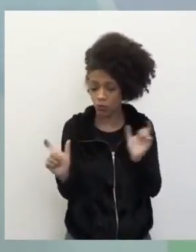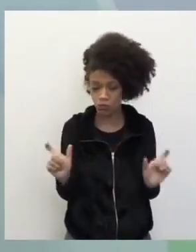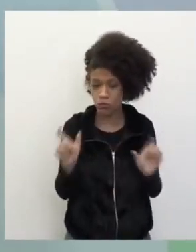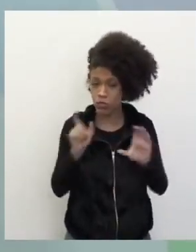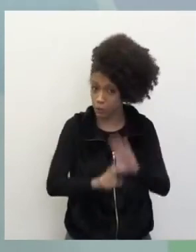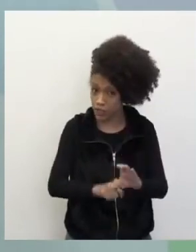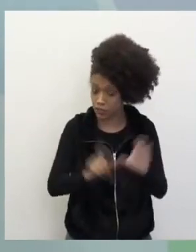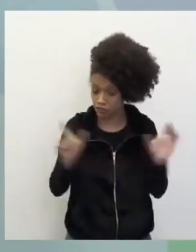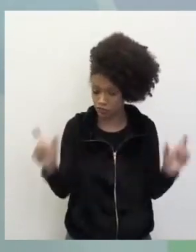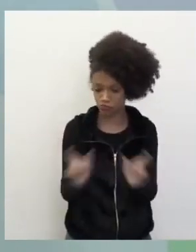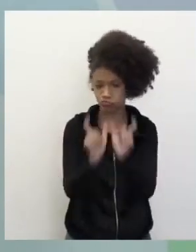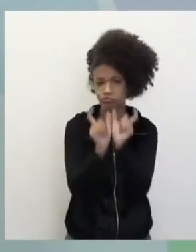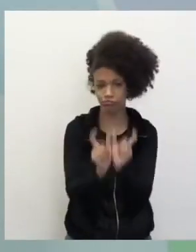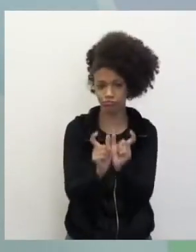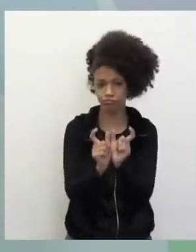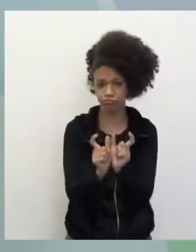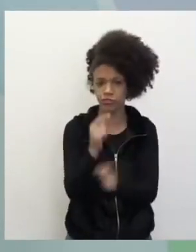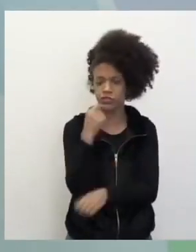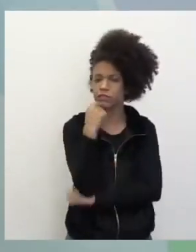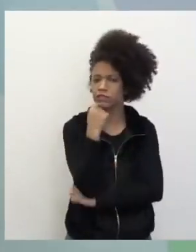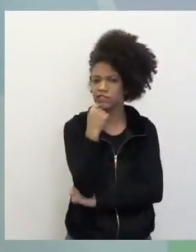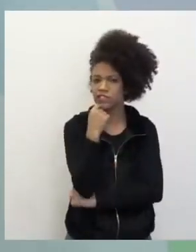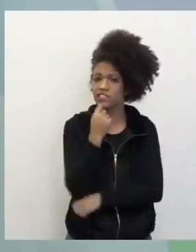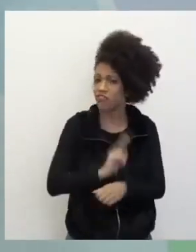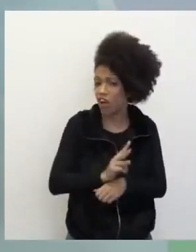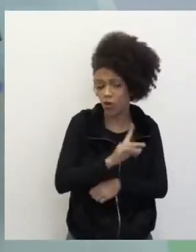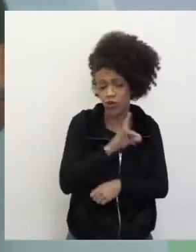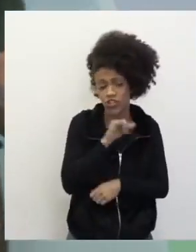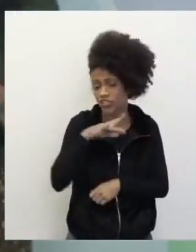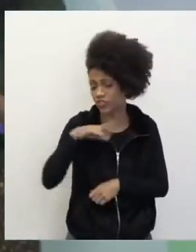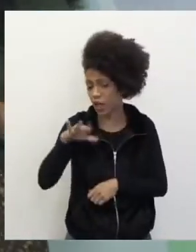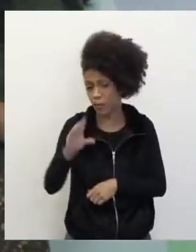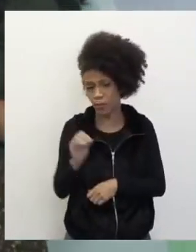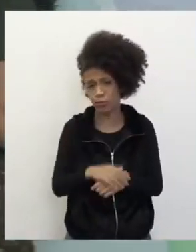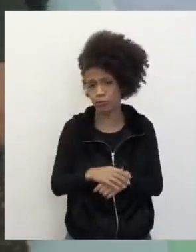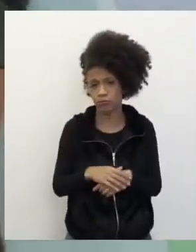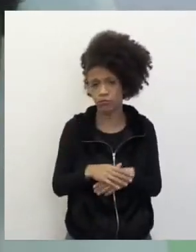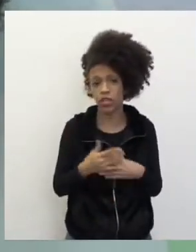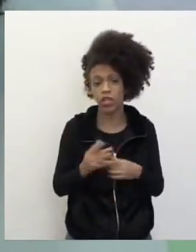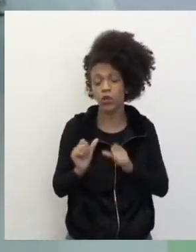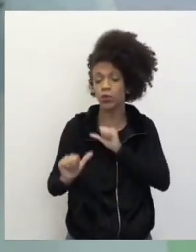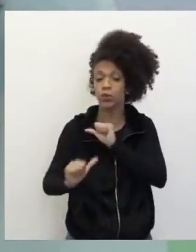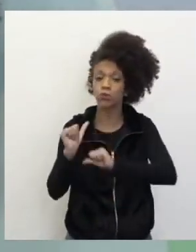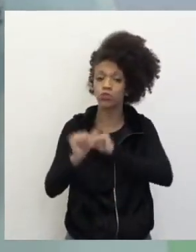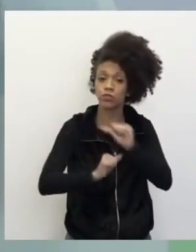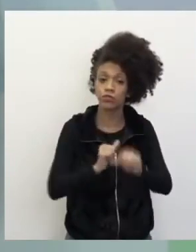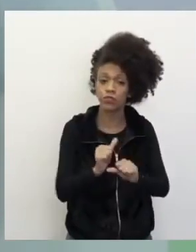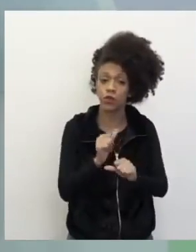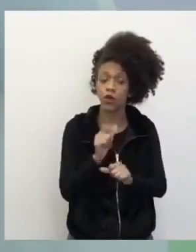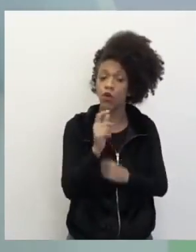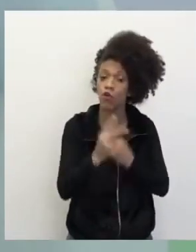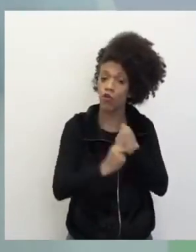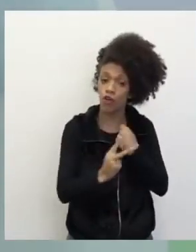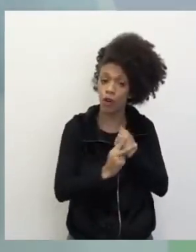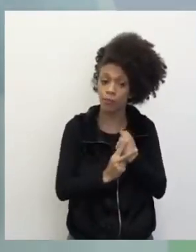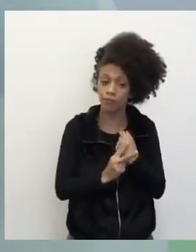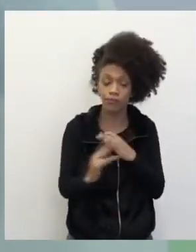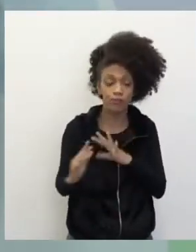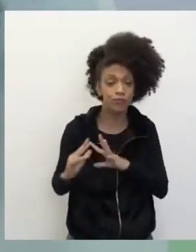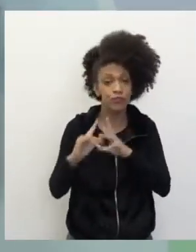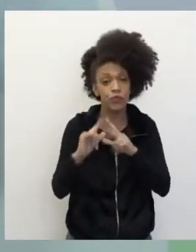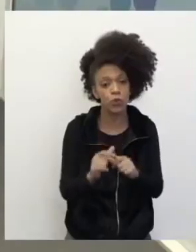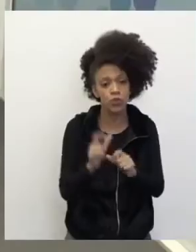adverbial? Essa adverbial tem valor de advérbio. E o advérbio é o que modifica o verbo. Todas essas que estão